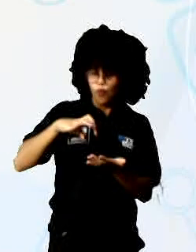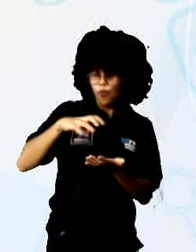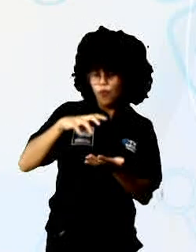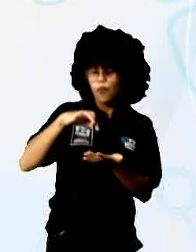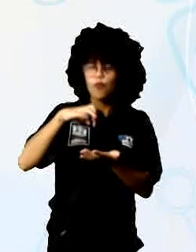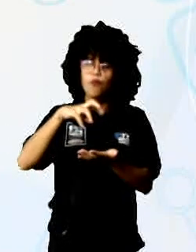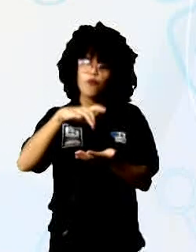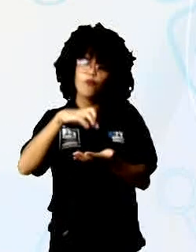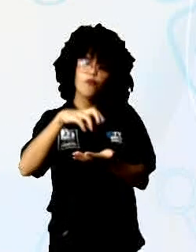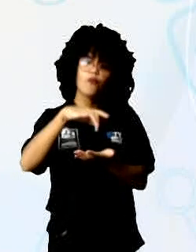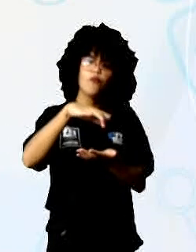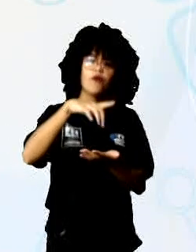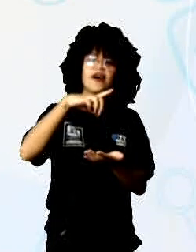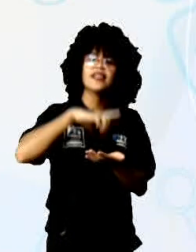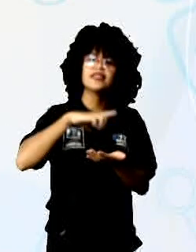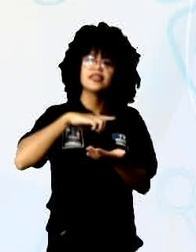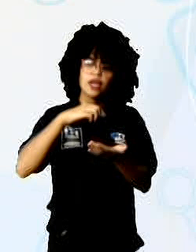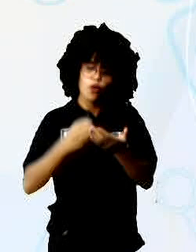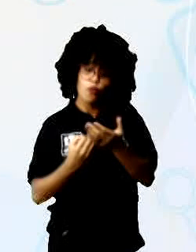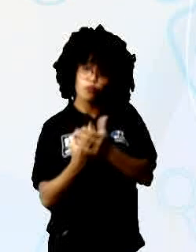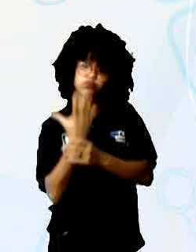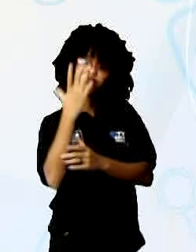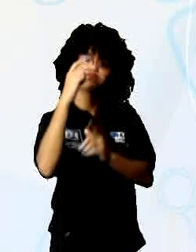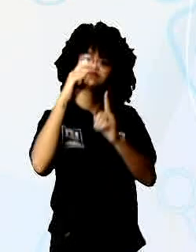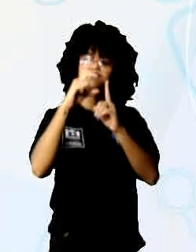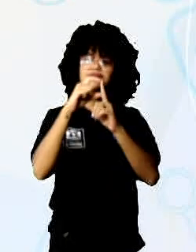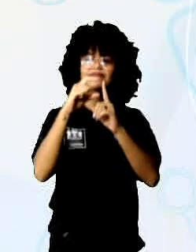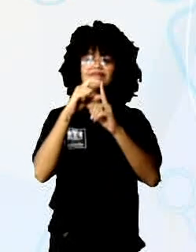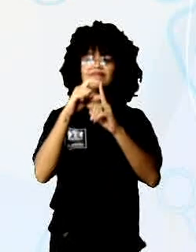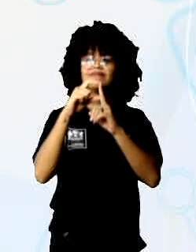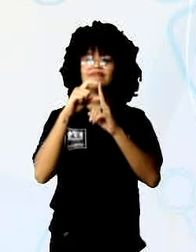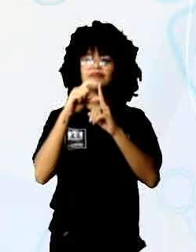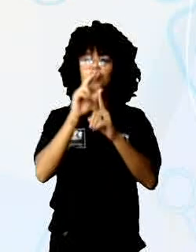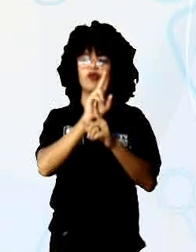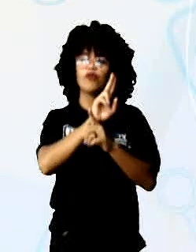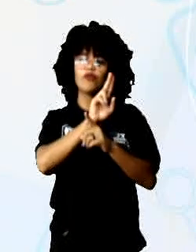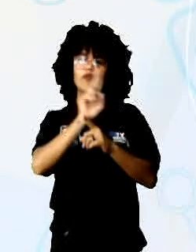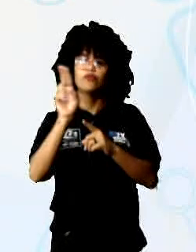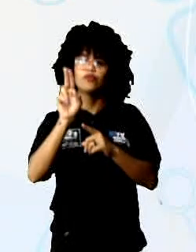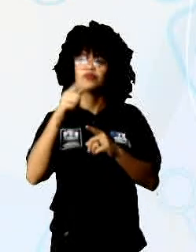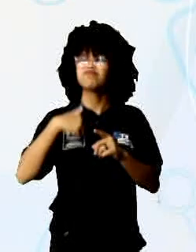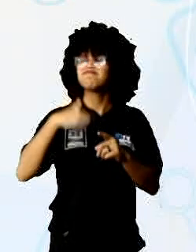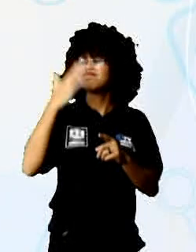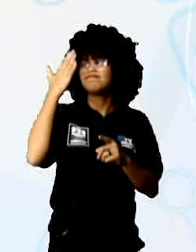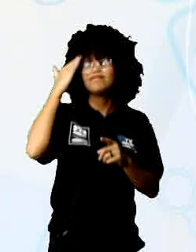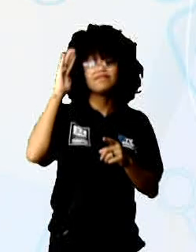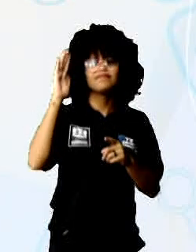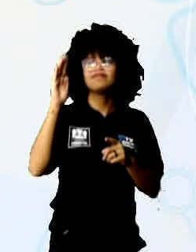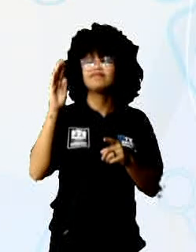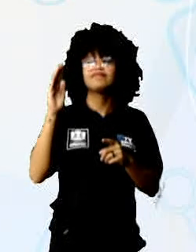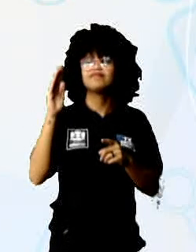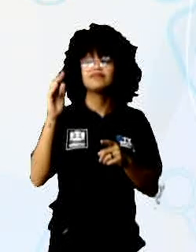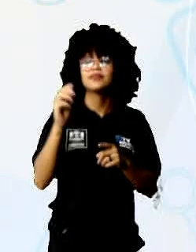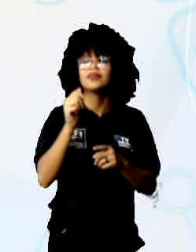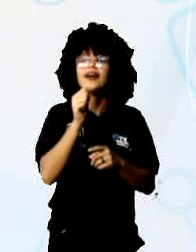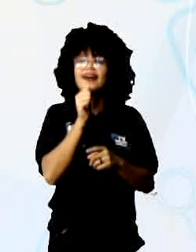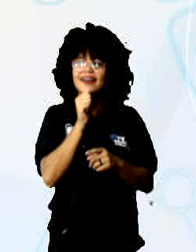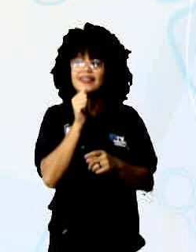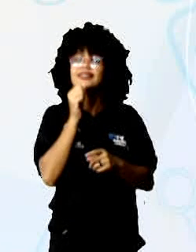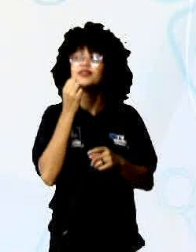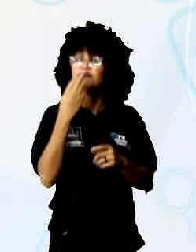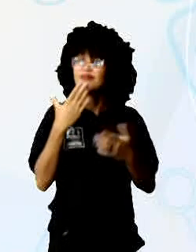passava nascia uma palavrinha o nome dele eu não sabia Ainda